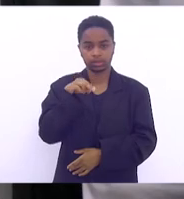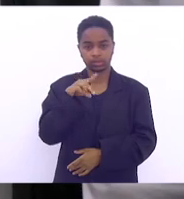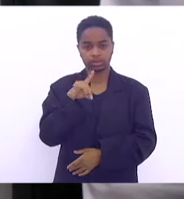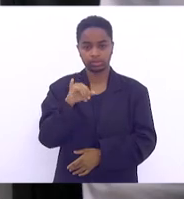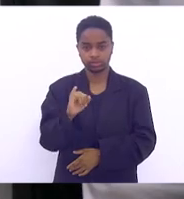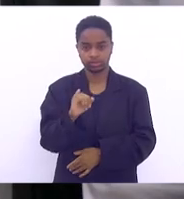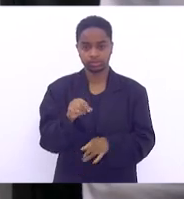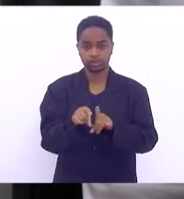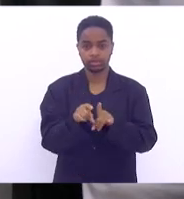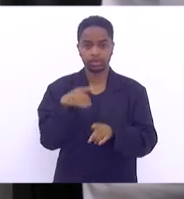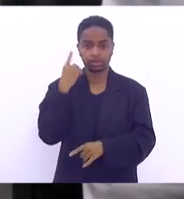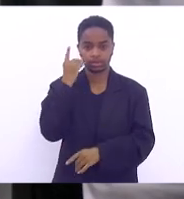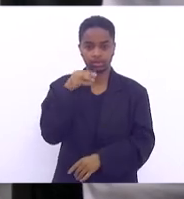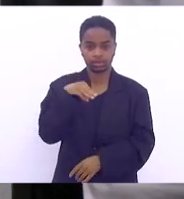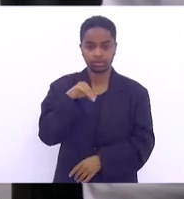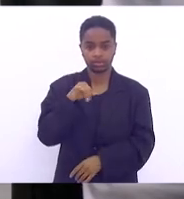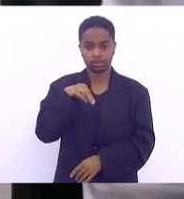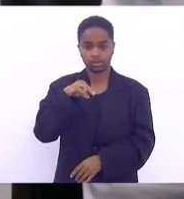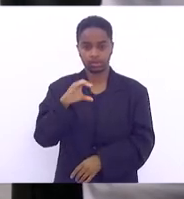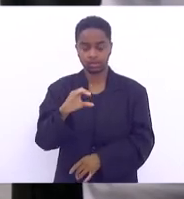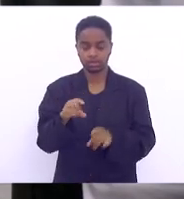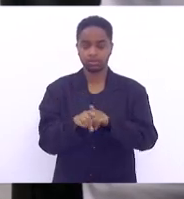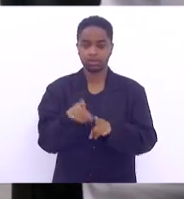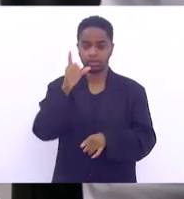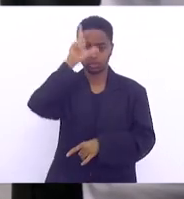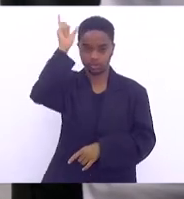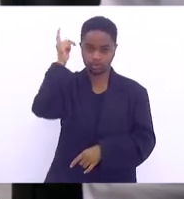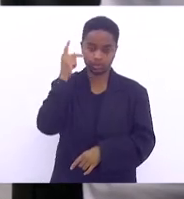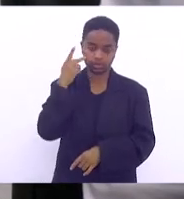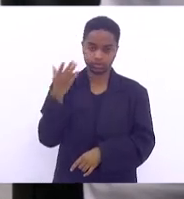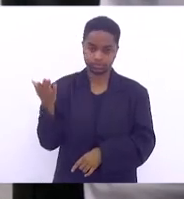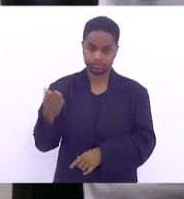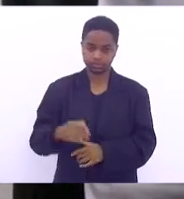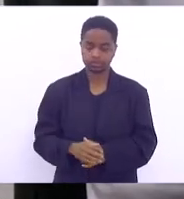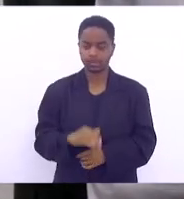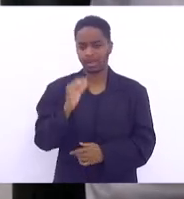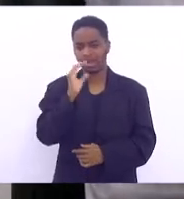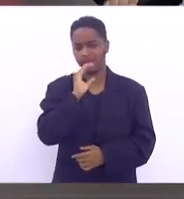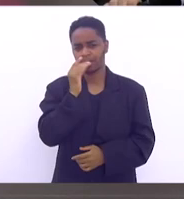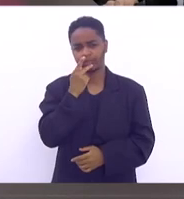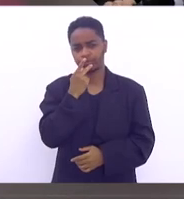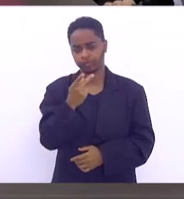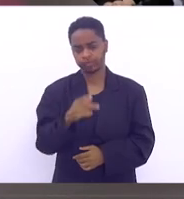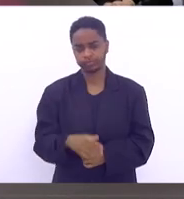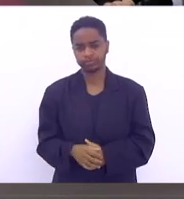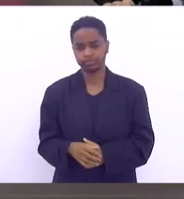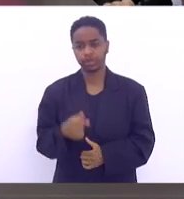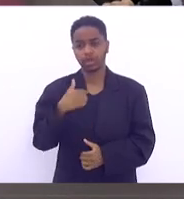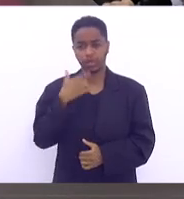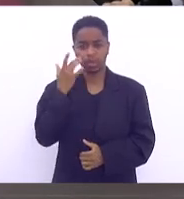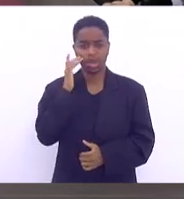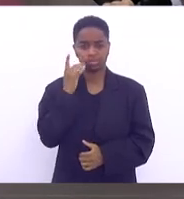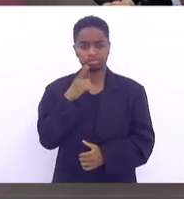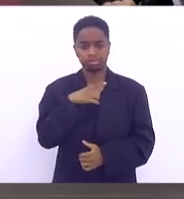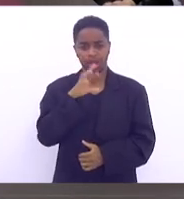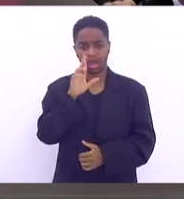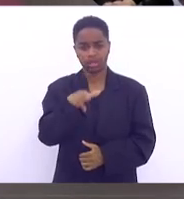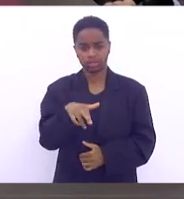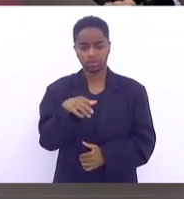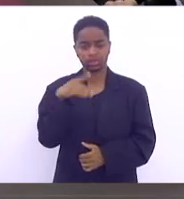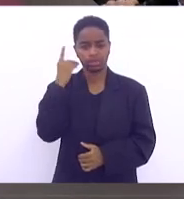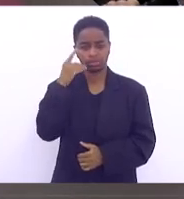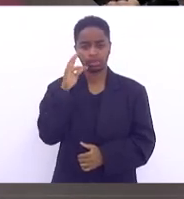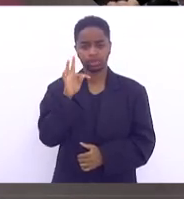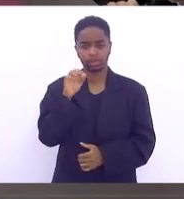deputado Mink e deputado Luiz Paulo. Deputado Mink. Rapidamente, eu acho que assiste razão ao deputado